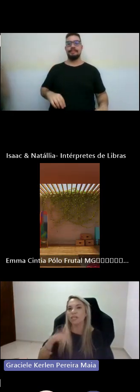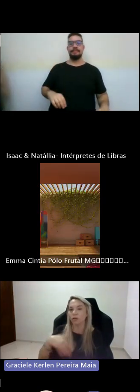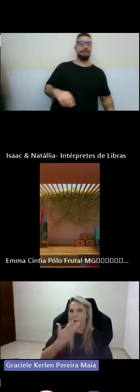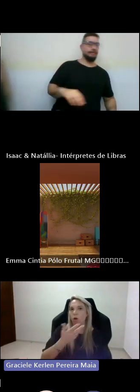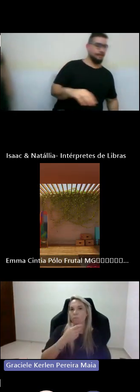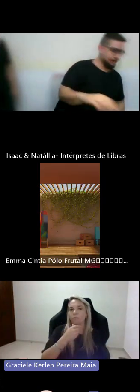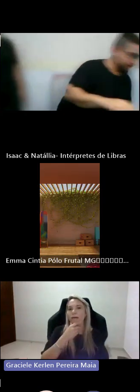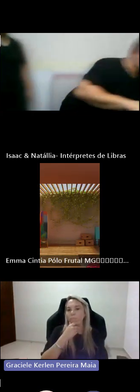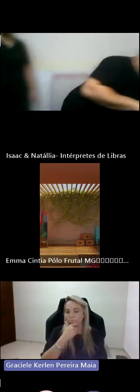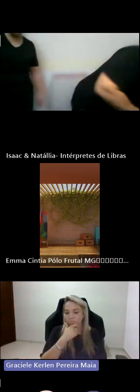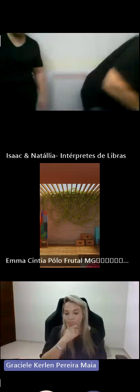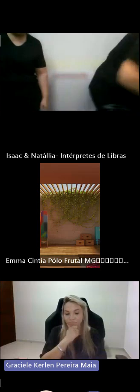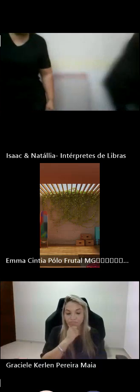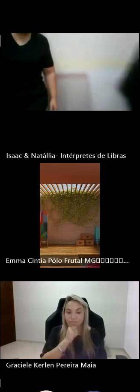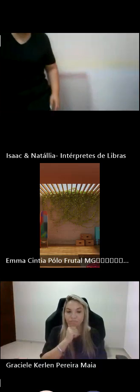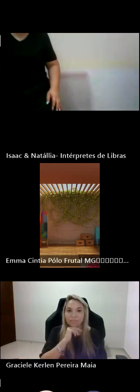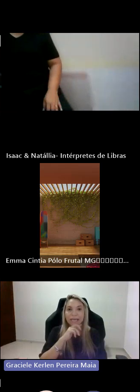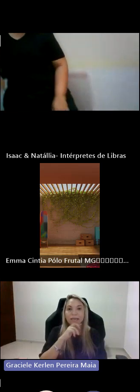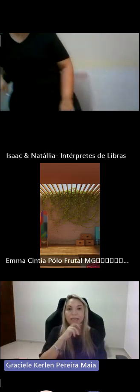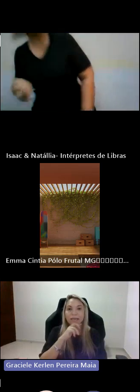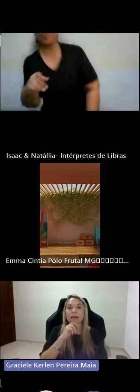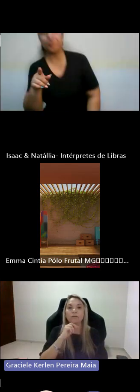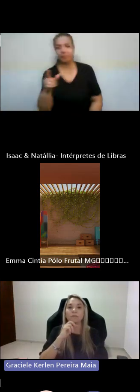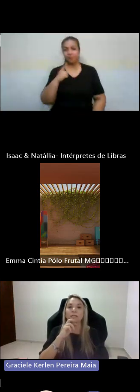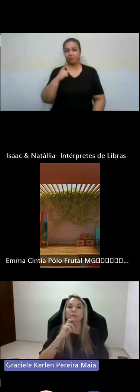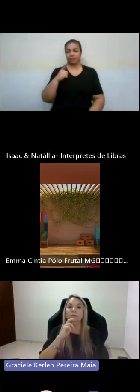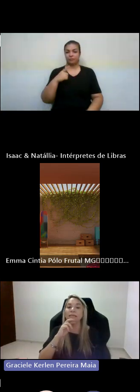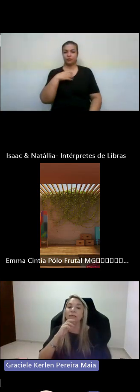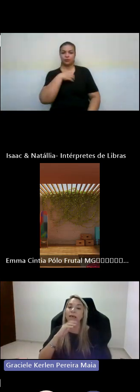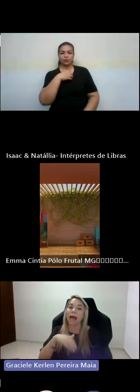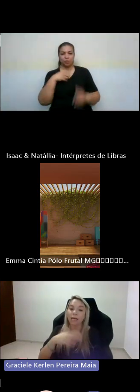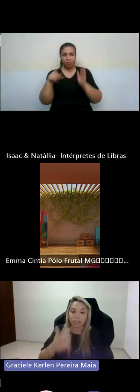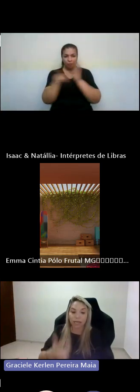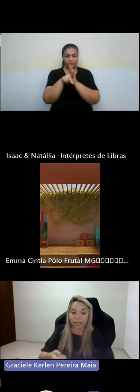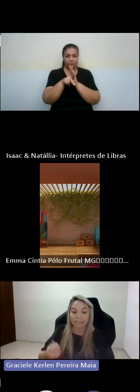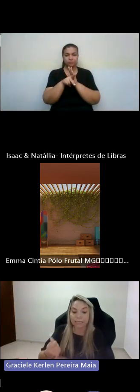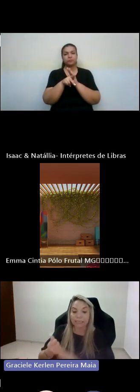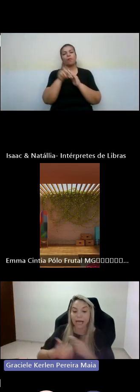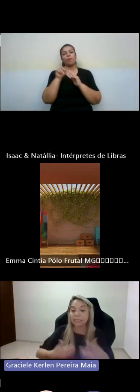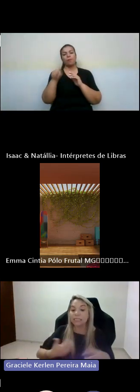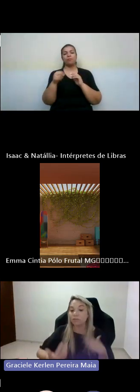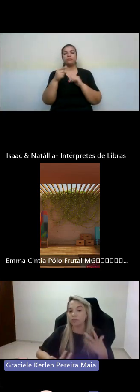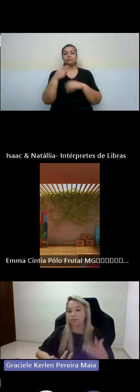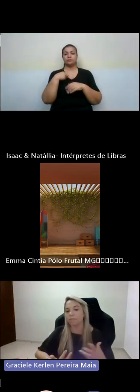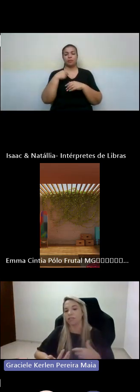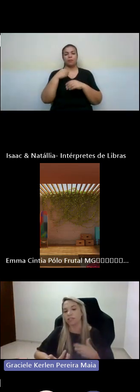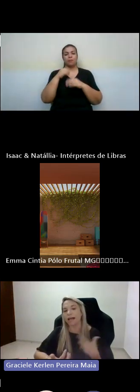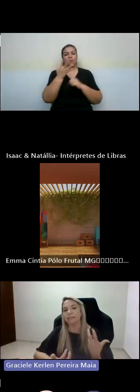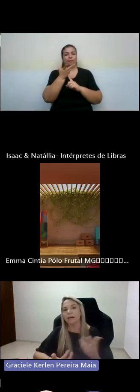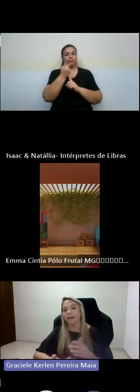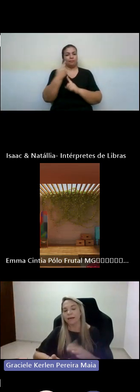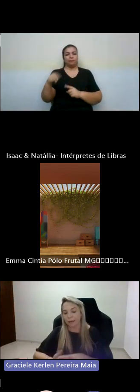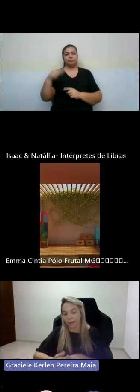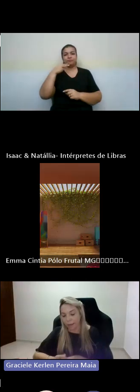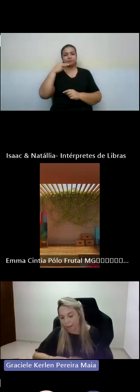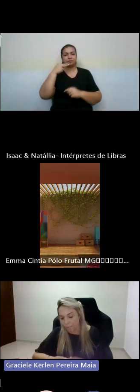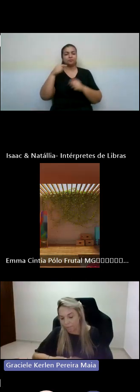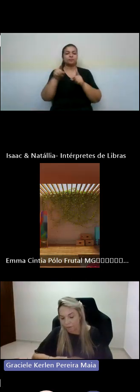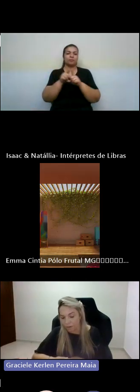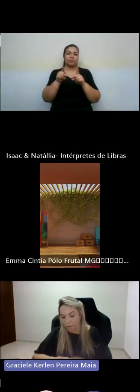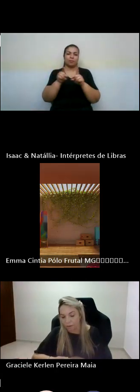um estilo próprio, né? E aí eu trabalhei com os meninos e a arte da Nancy traz isso, sabe? A gente traz